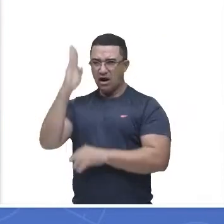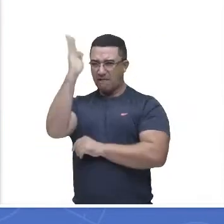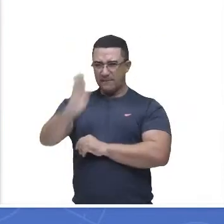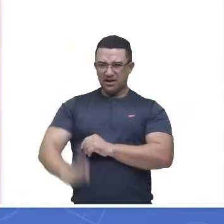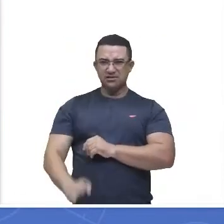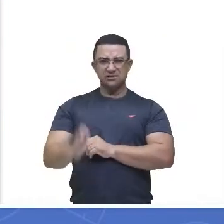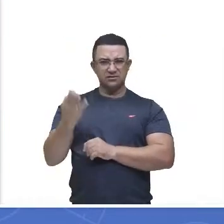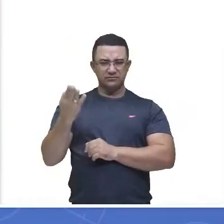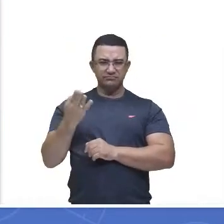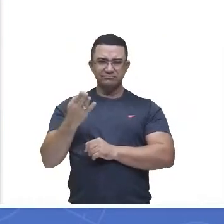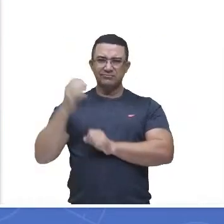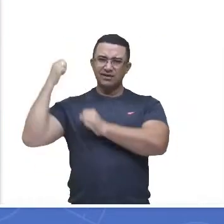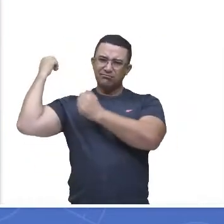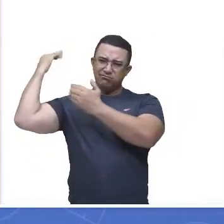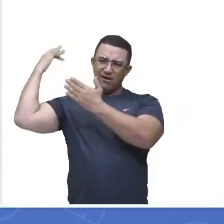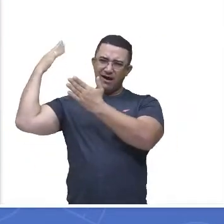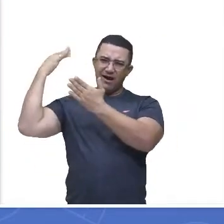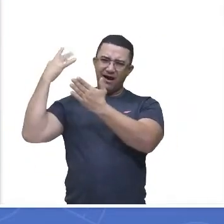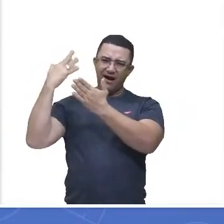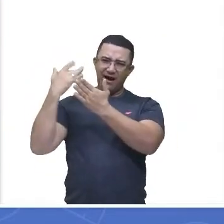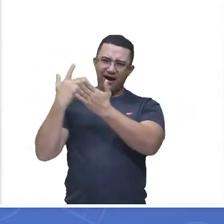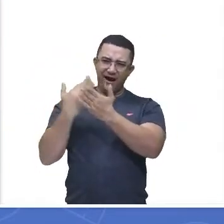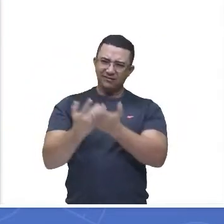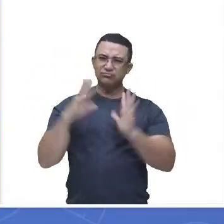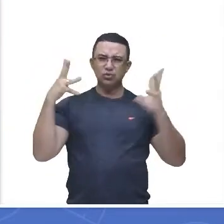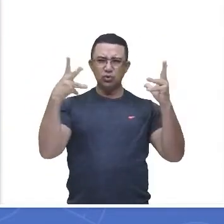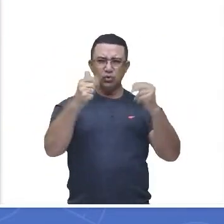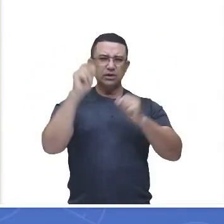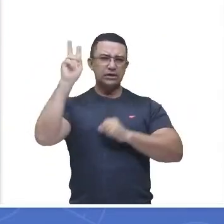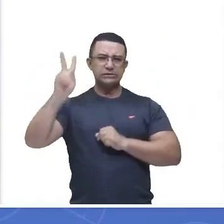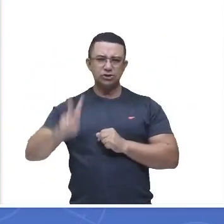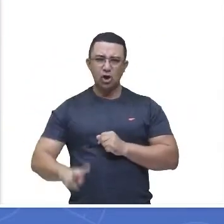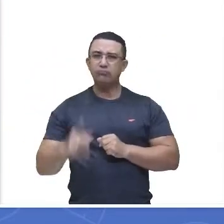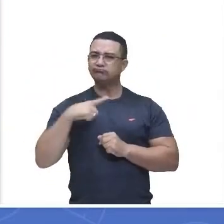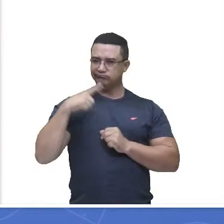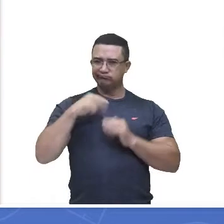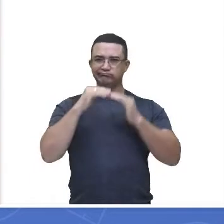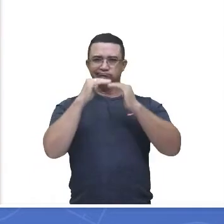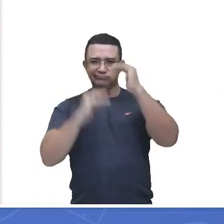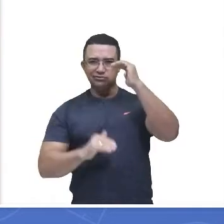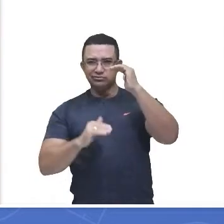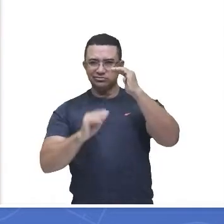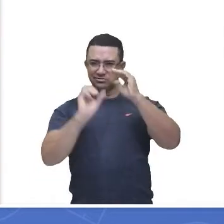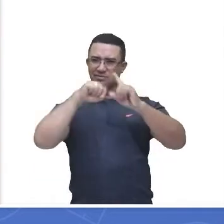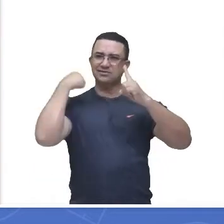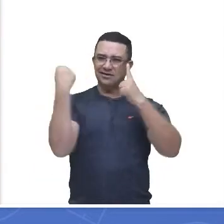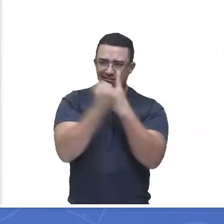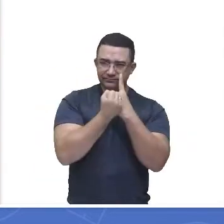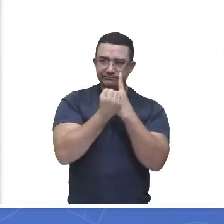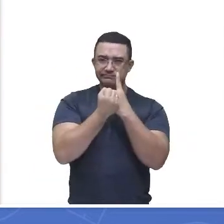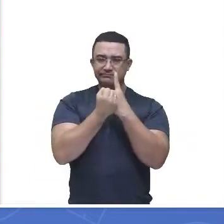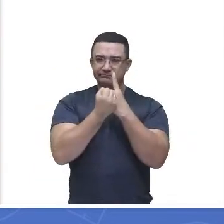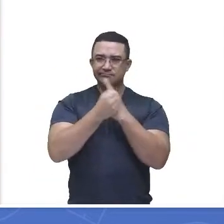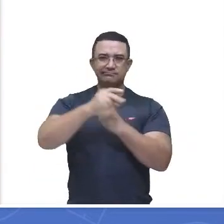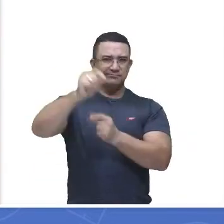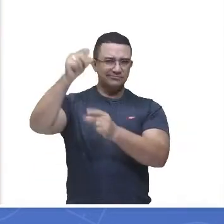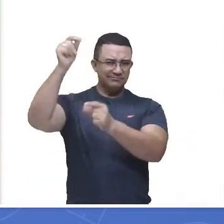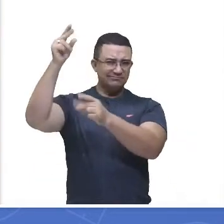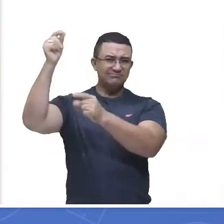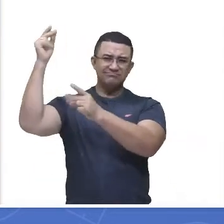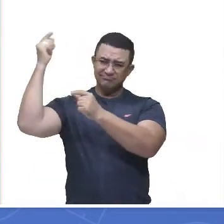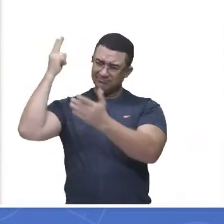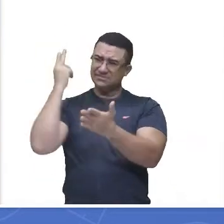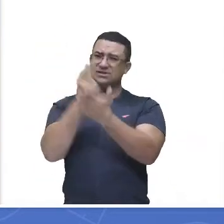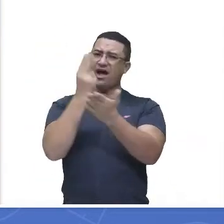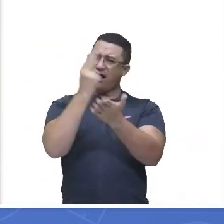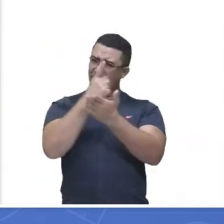toda a história, o que acontece? Temos aí as desigualdades sociais desde esse tempo, né? A gente